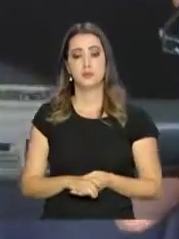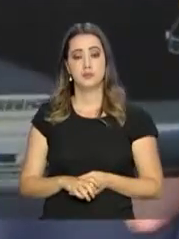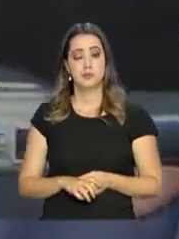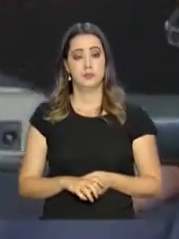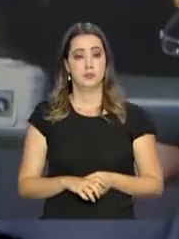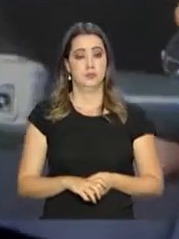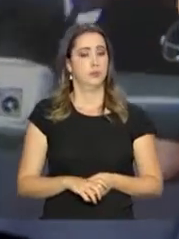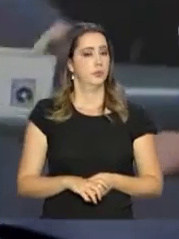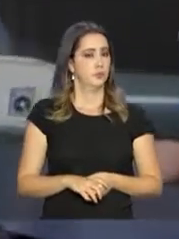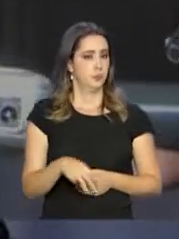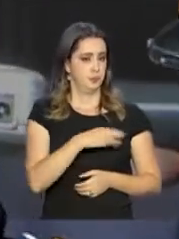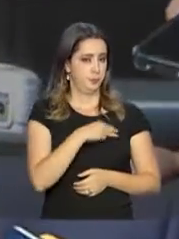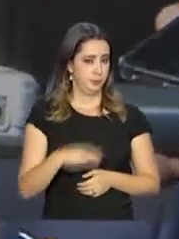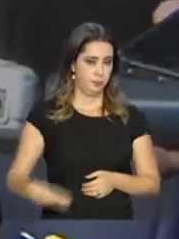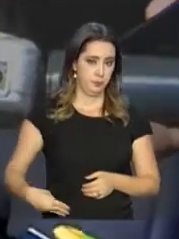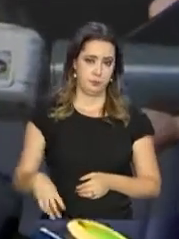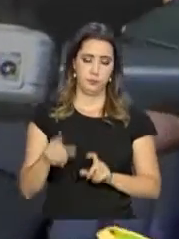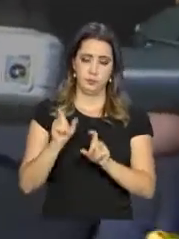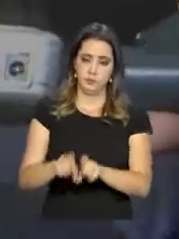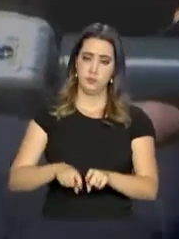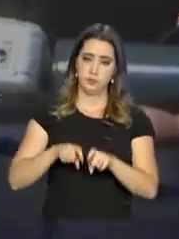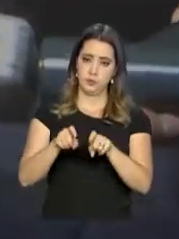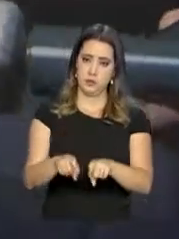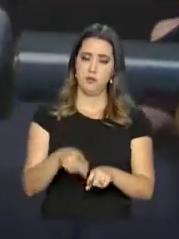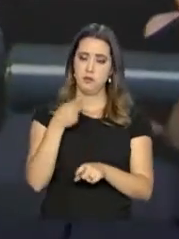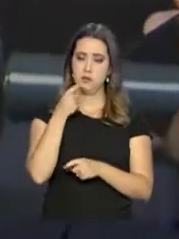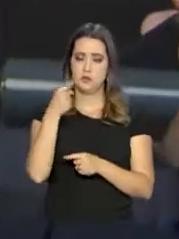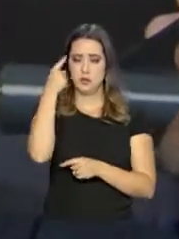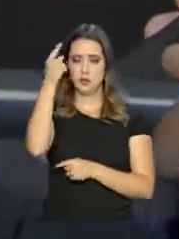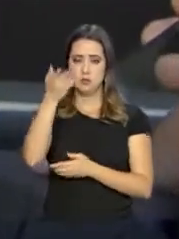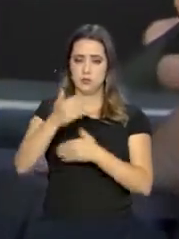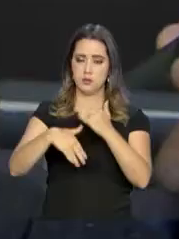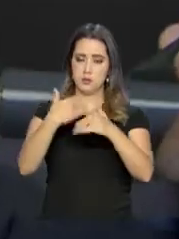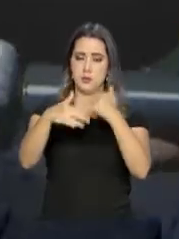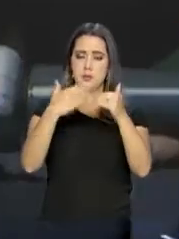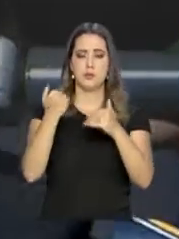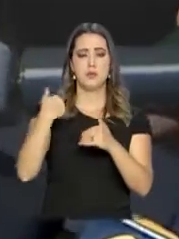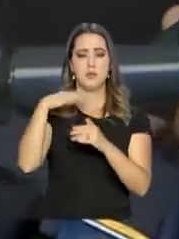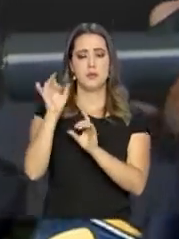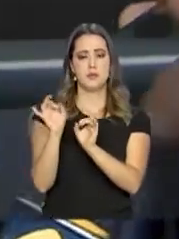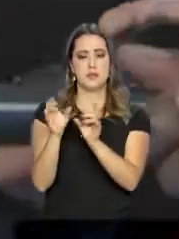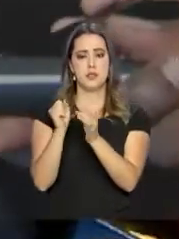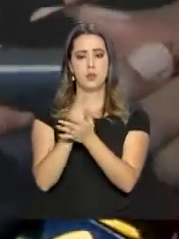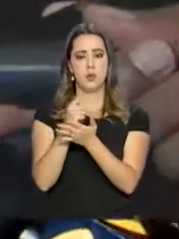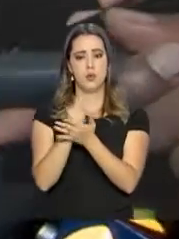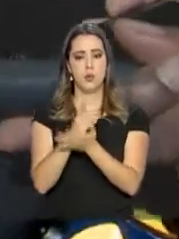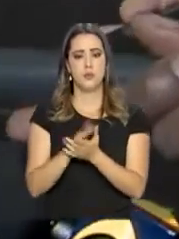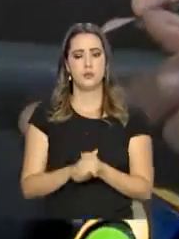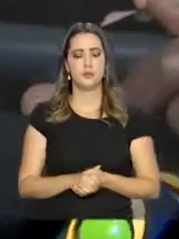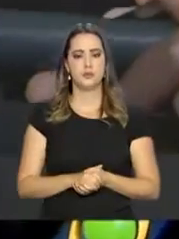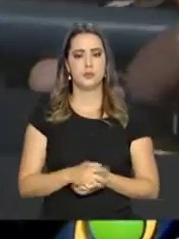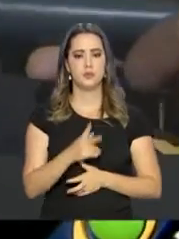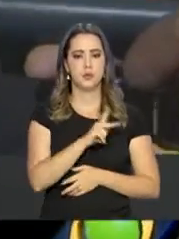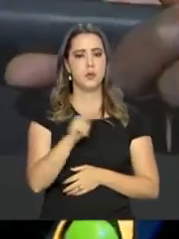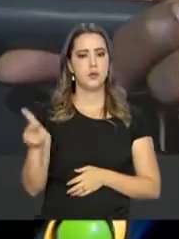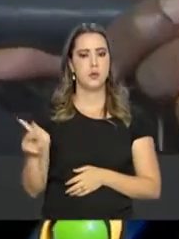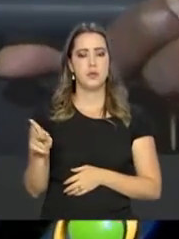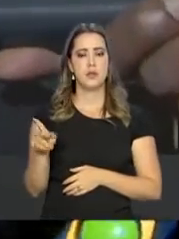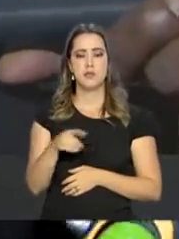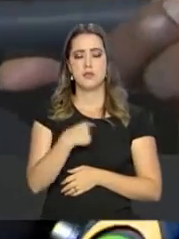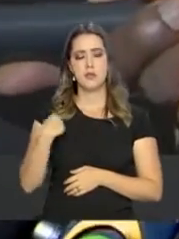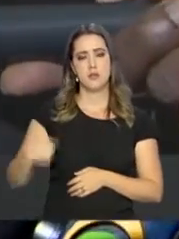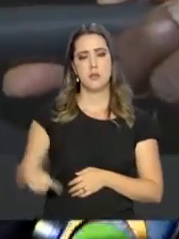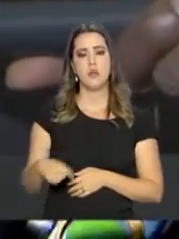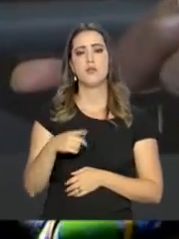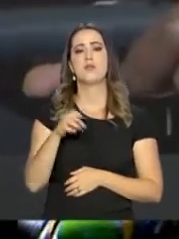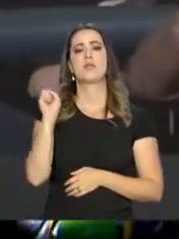da Agricultura disse que a ideia é aumentar as trocas comerciais com os chineses. O presidente Xi Jinping, sim, disse que vai